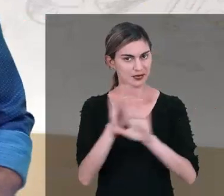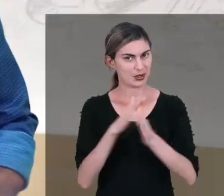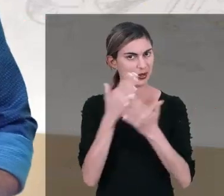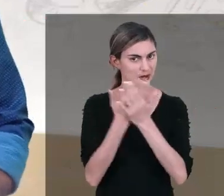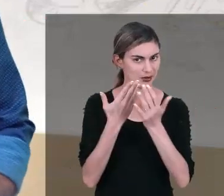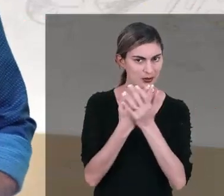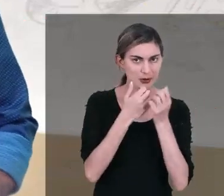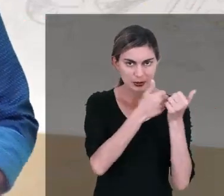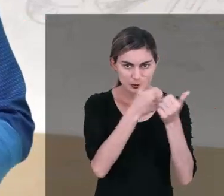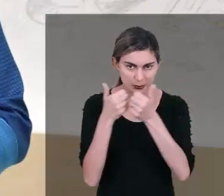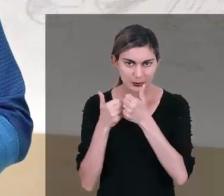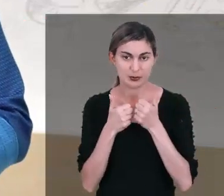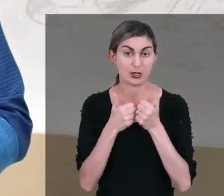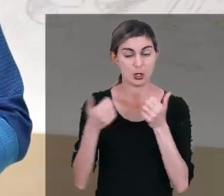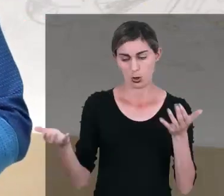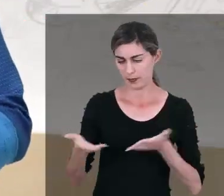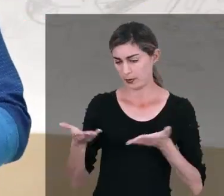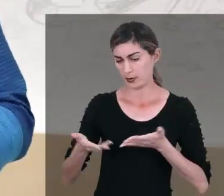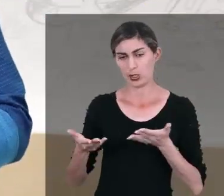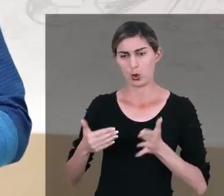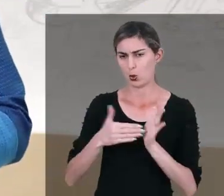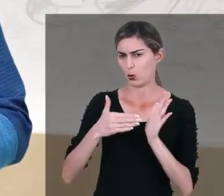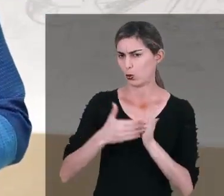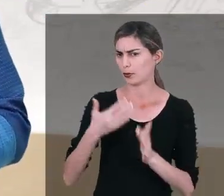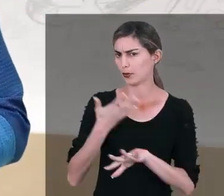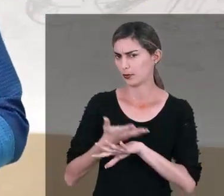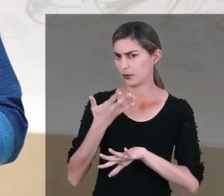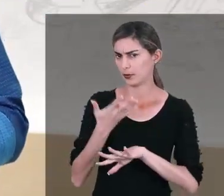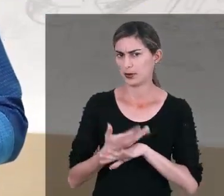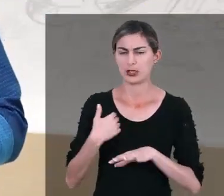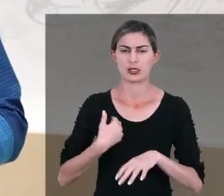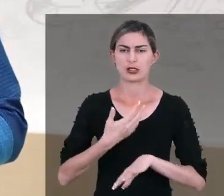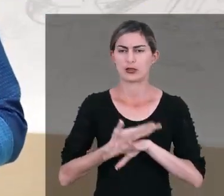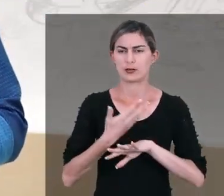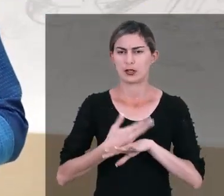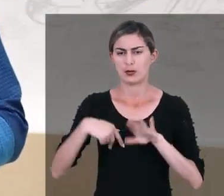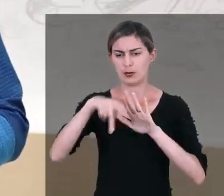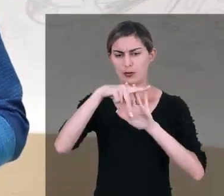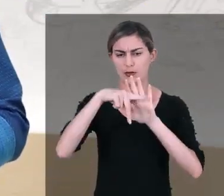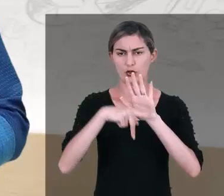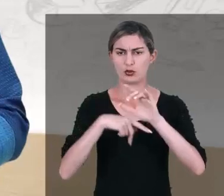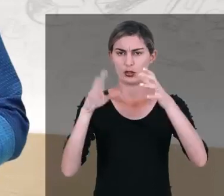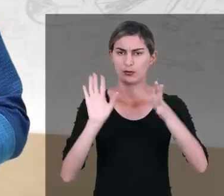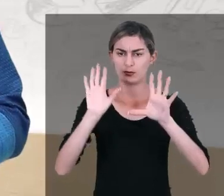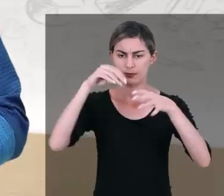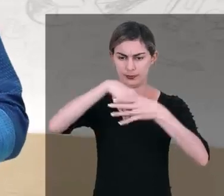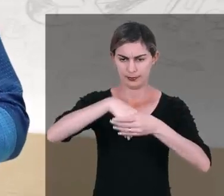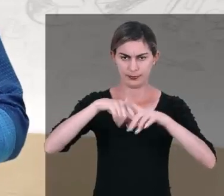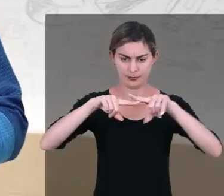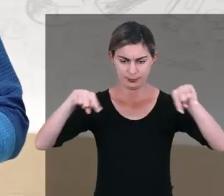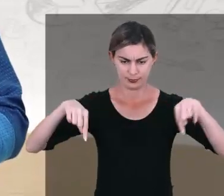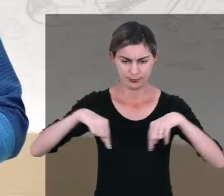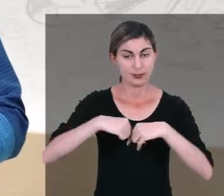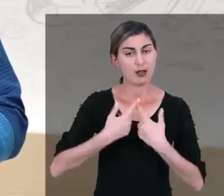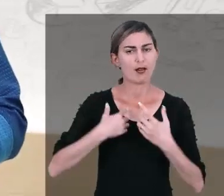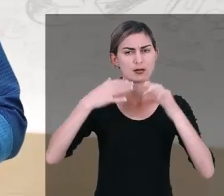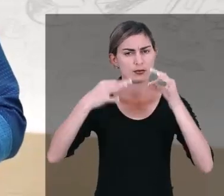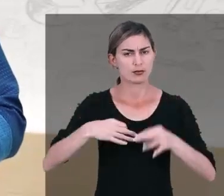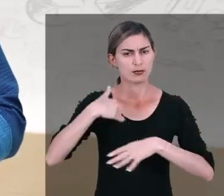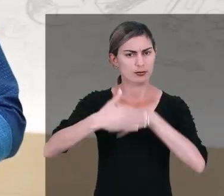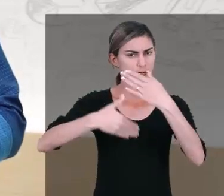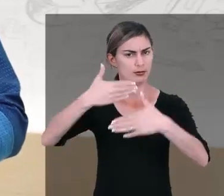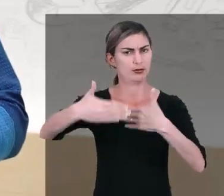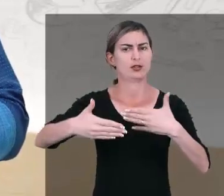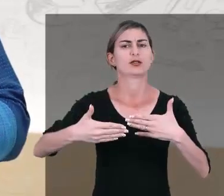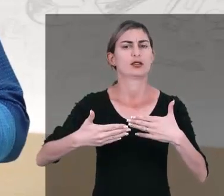Olá, estudantes, tudo bem? Nós vamos agora para a última competência da disciplina de projeto de ambientação, que é exatamente o